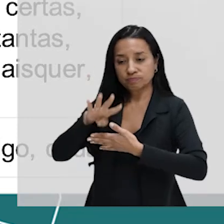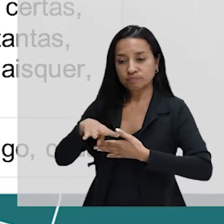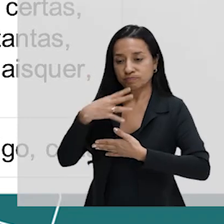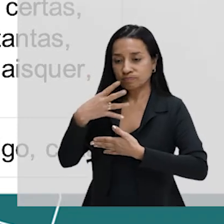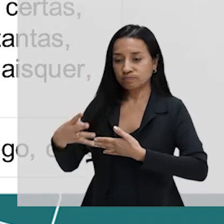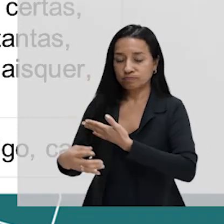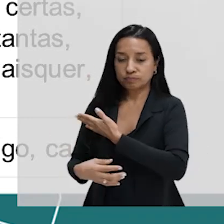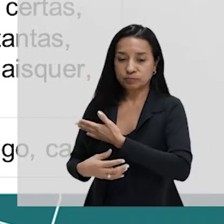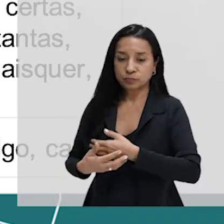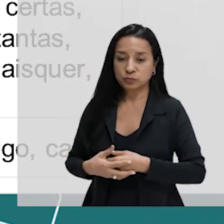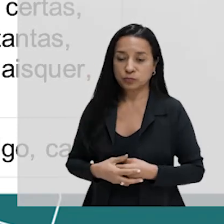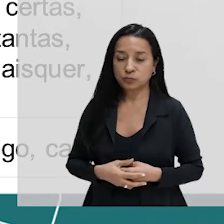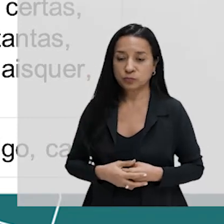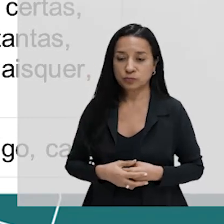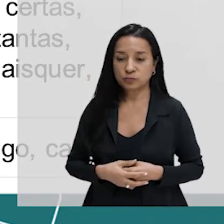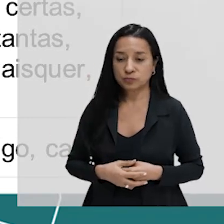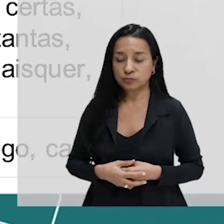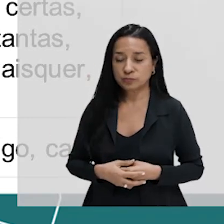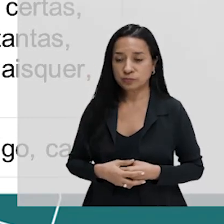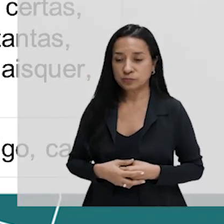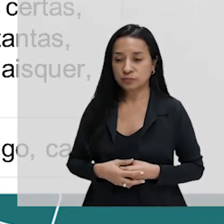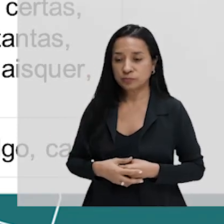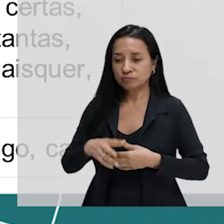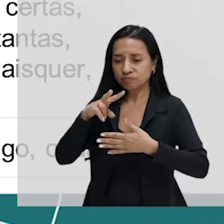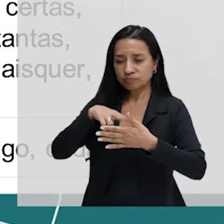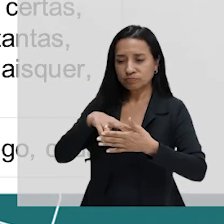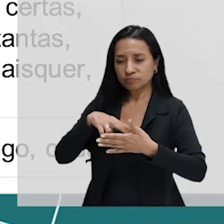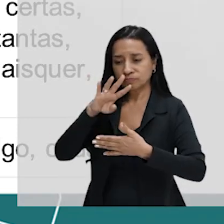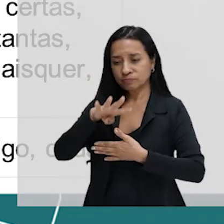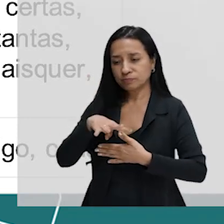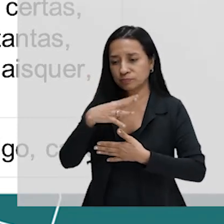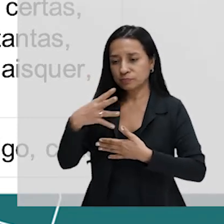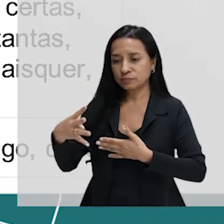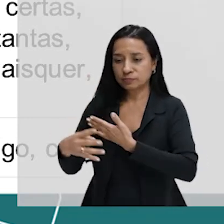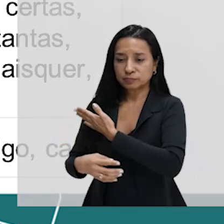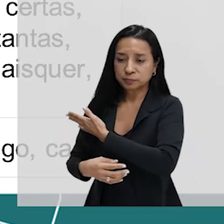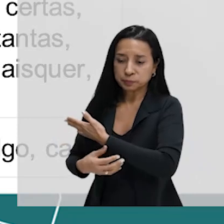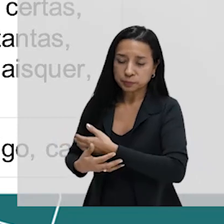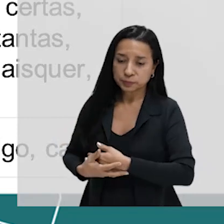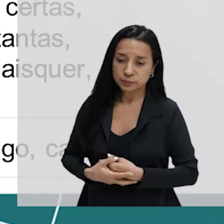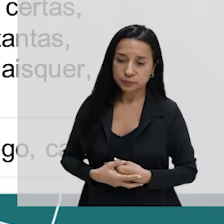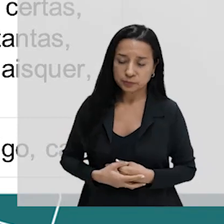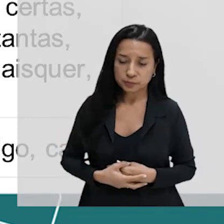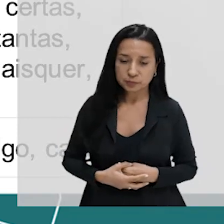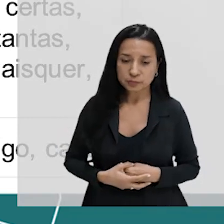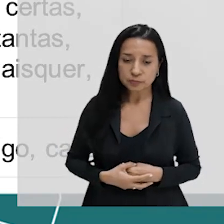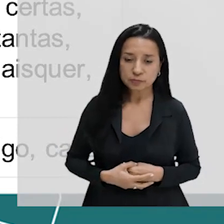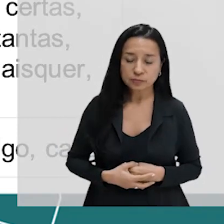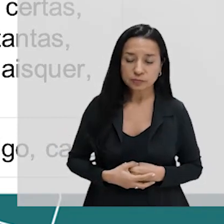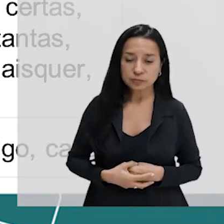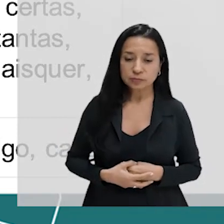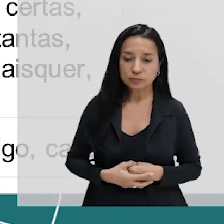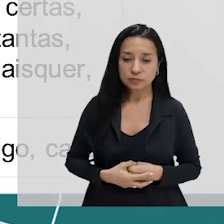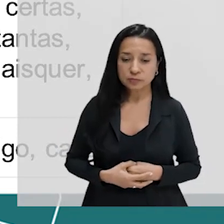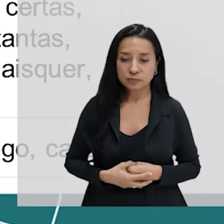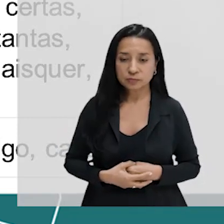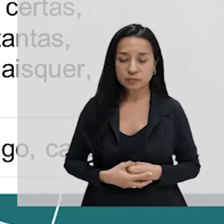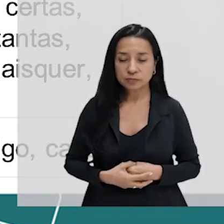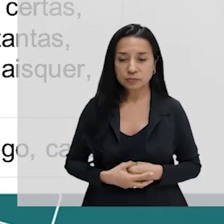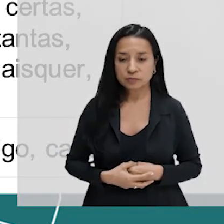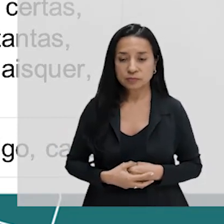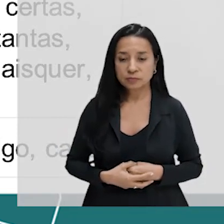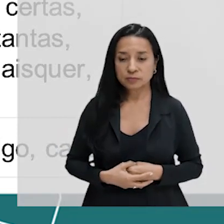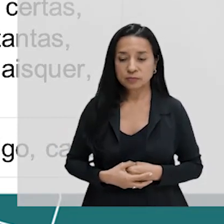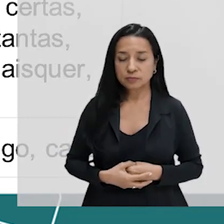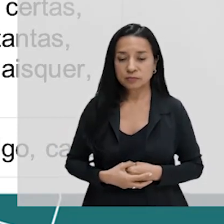e todos os outros, né? Como nenhuns, pouco, outro, outra, vário,